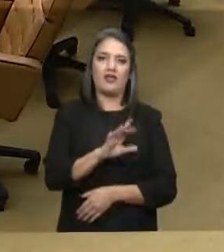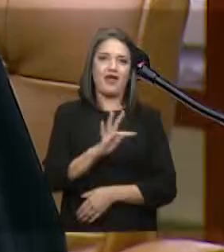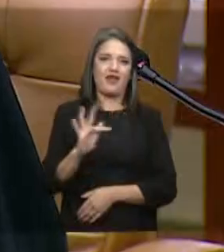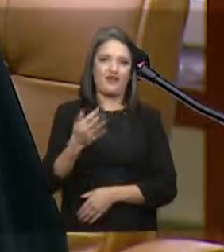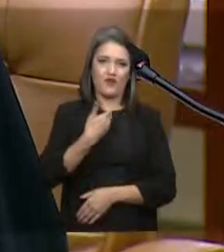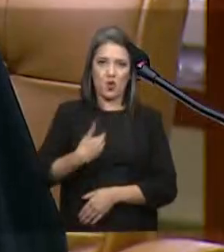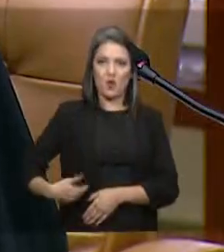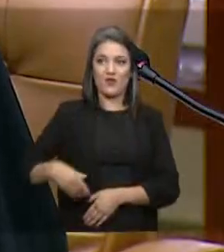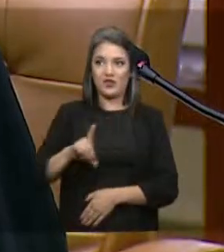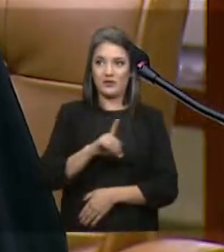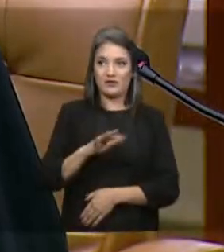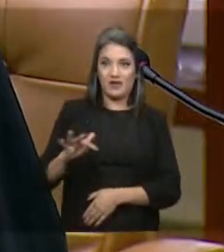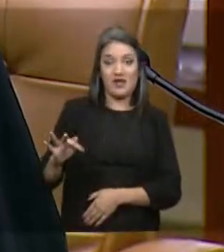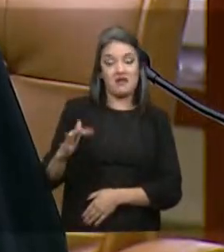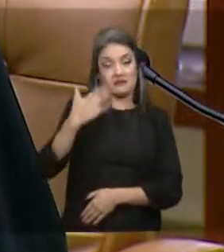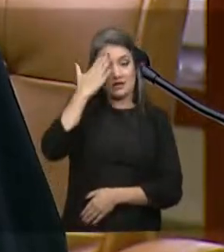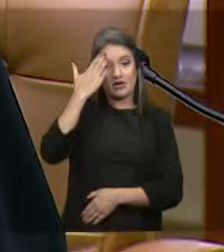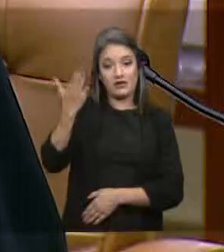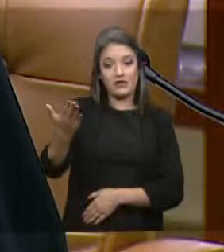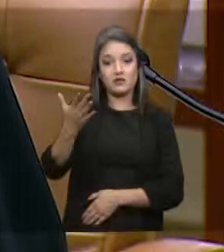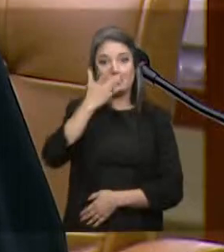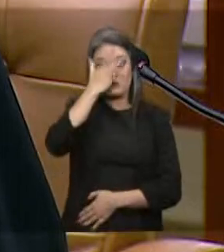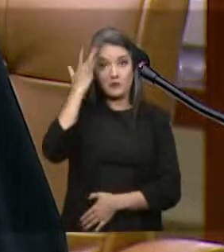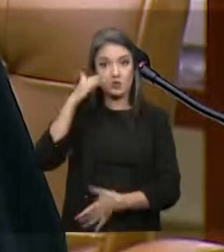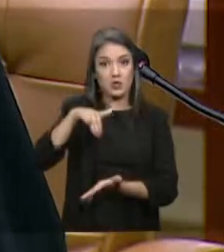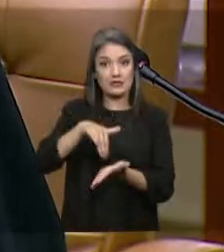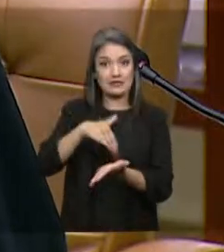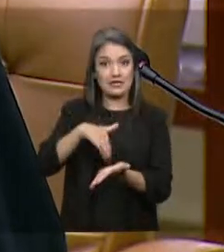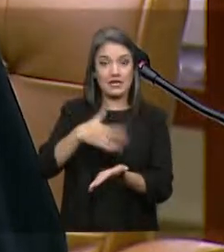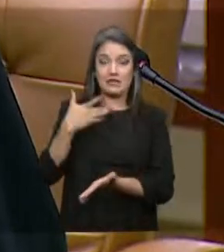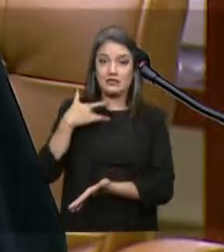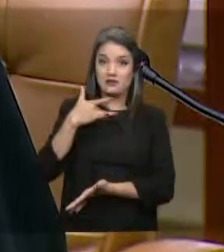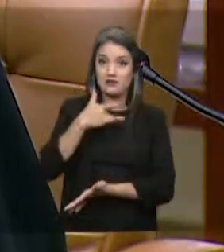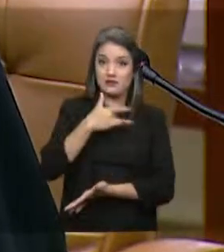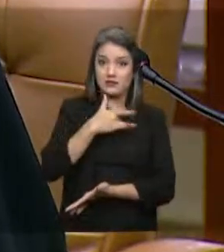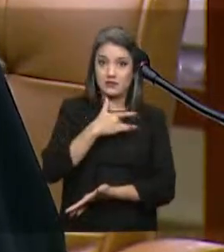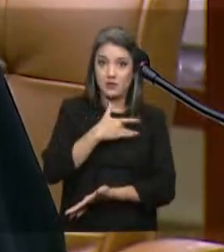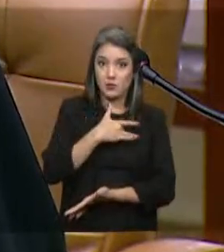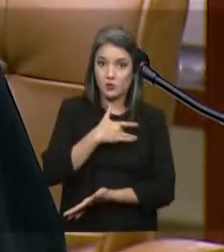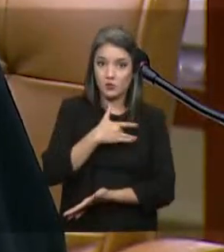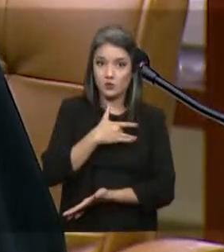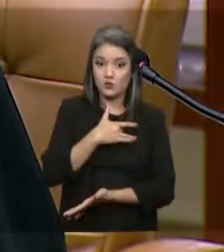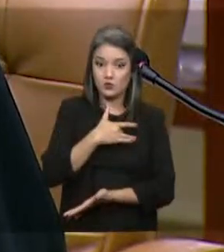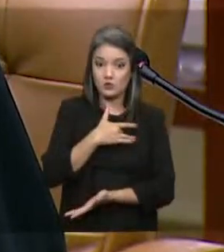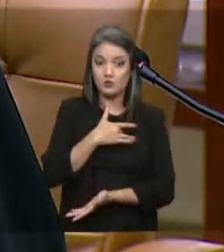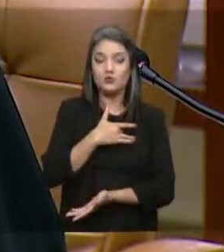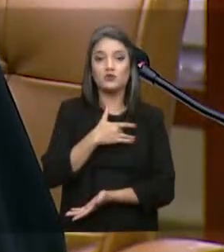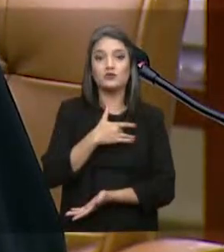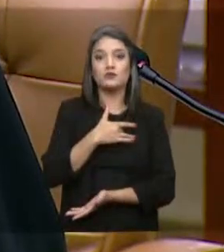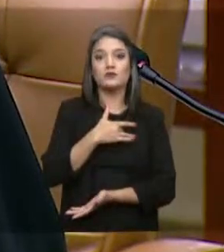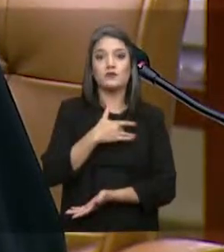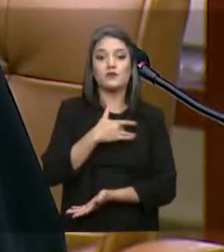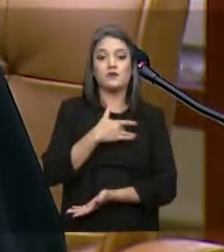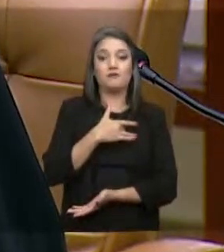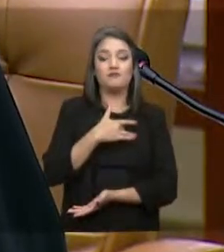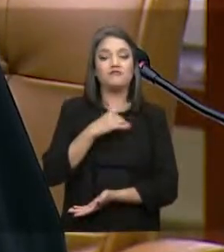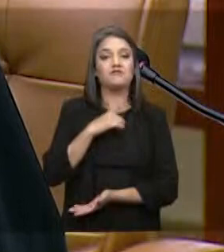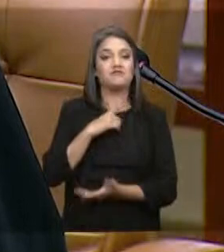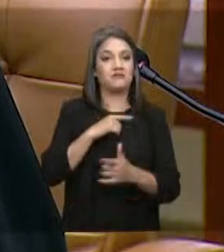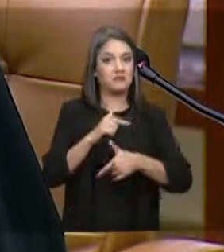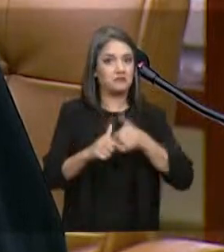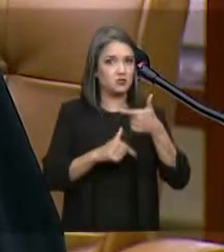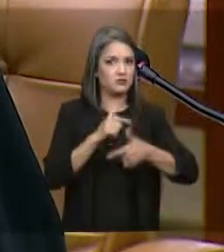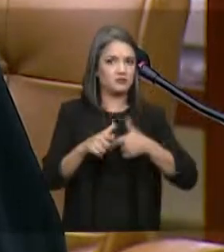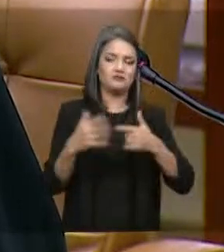nós tivemos com as pessoas da Secretaria de Saúde é que Estão realizando um trabalho